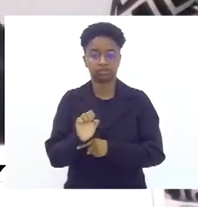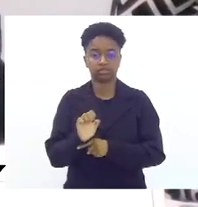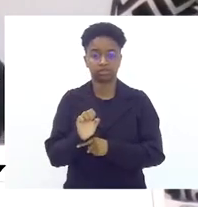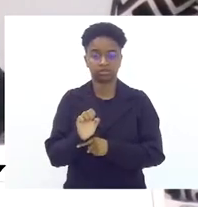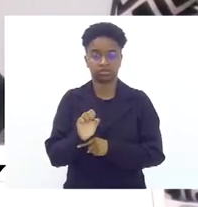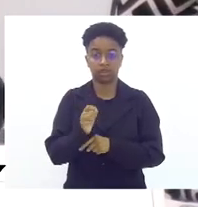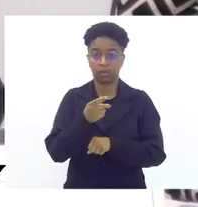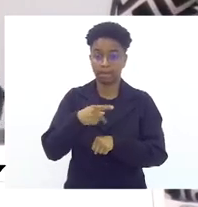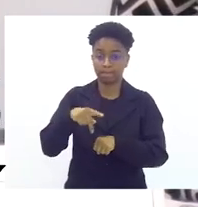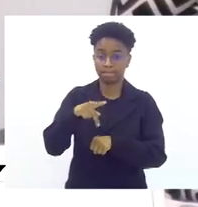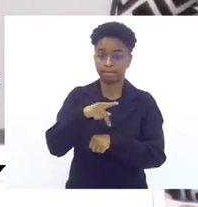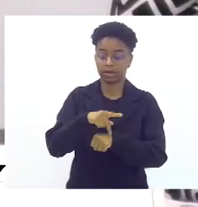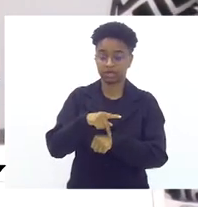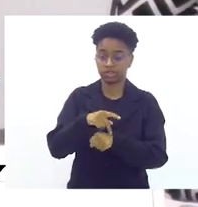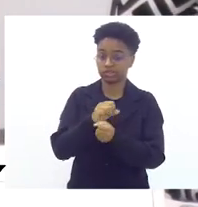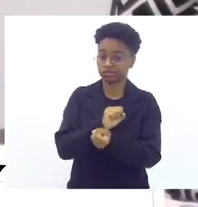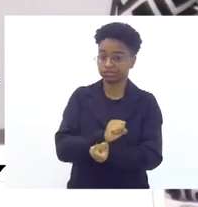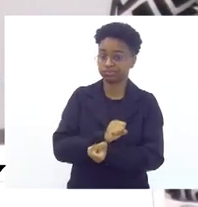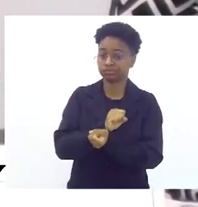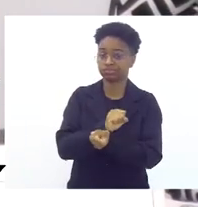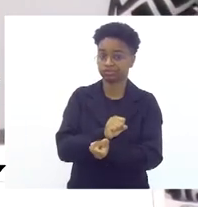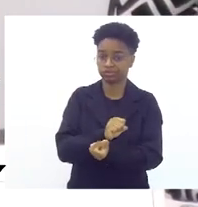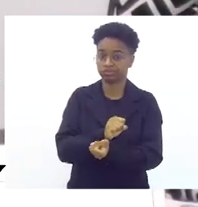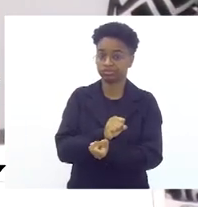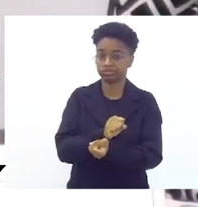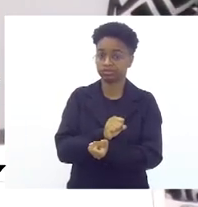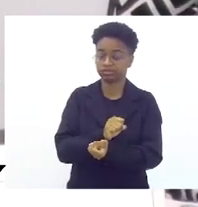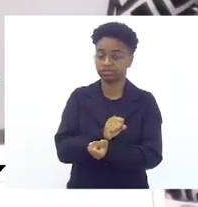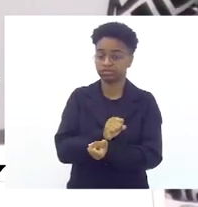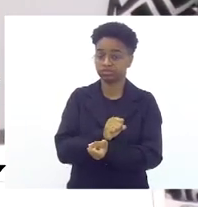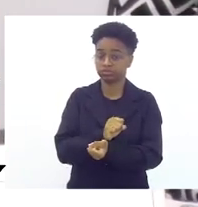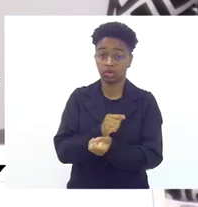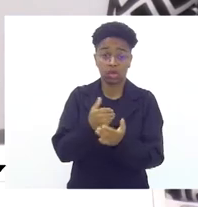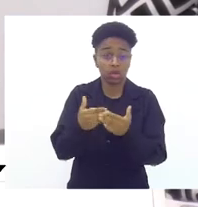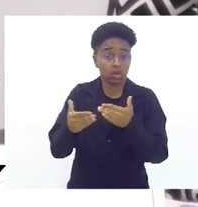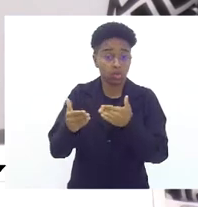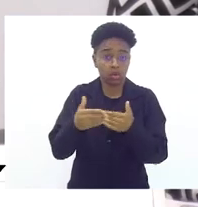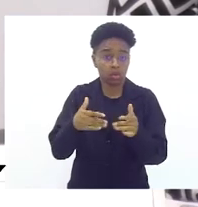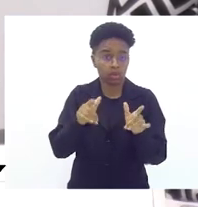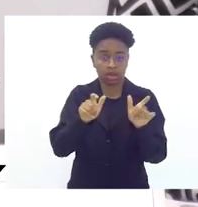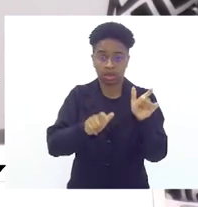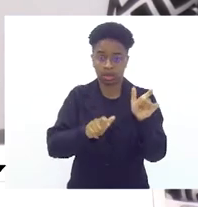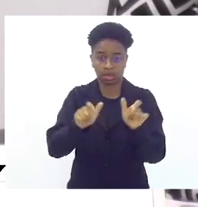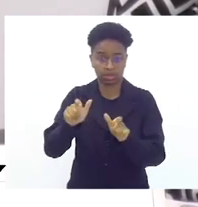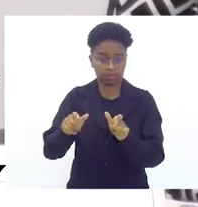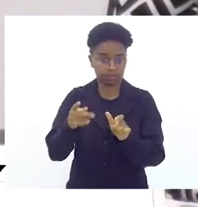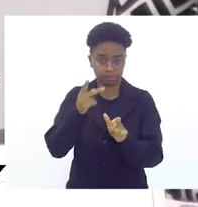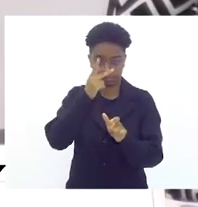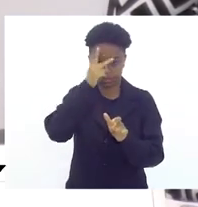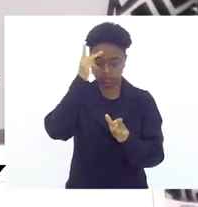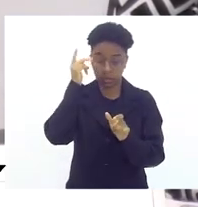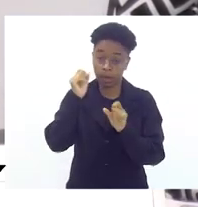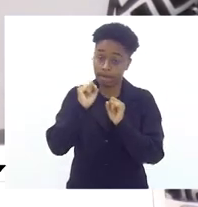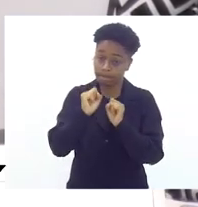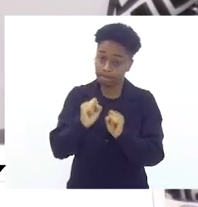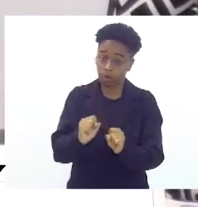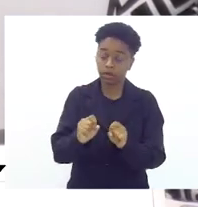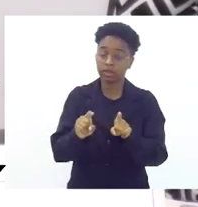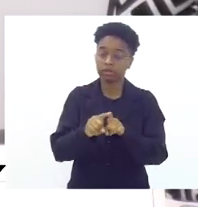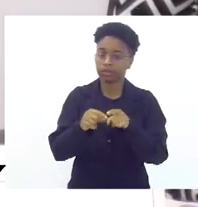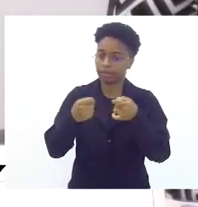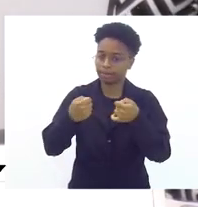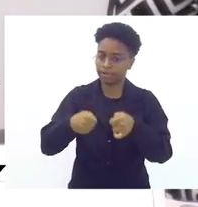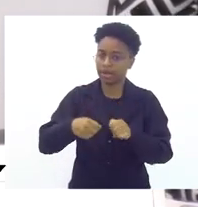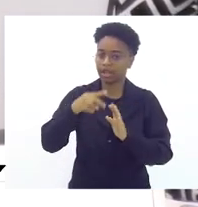um país escravocrata qualquer um qualquer uma pode e deve ler